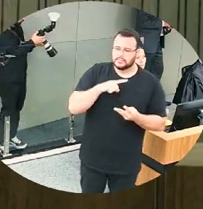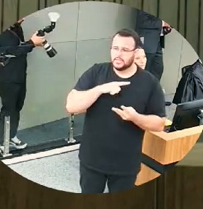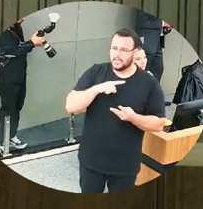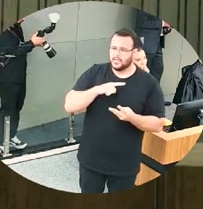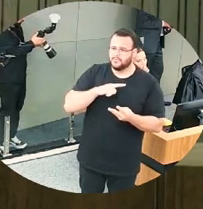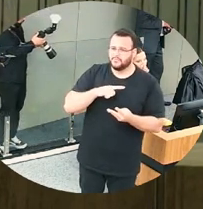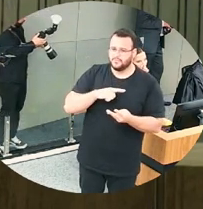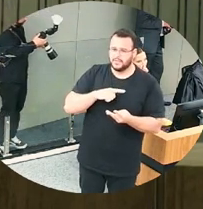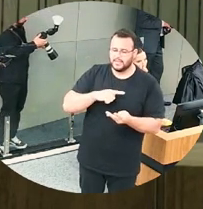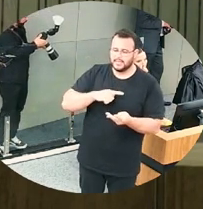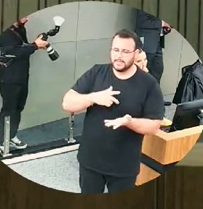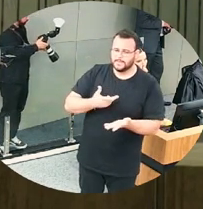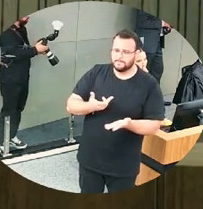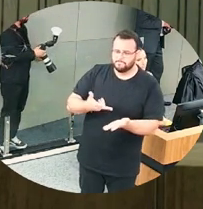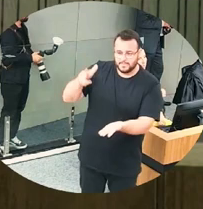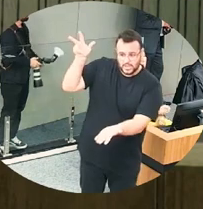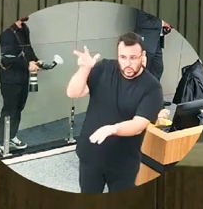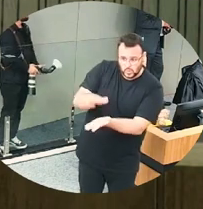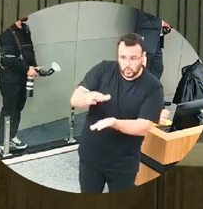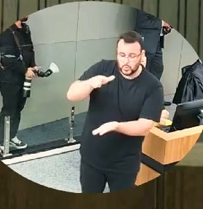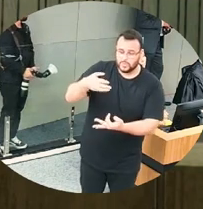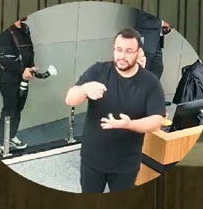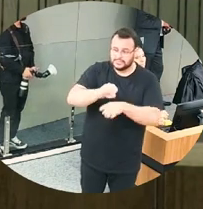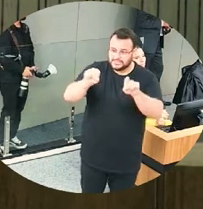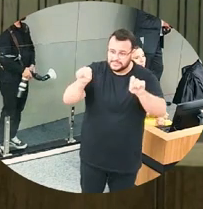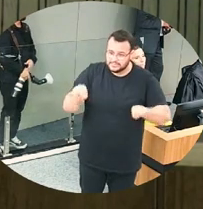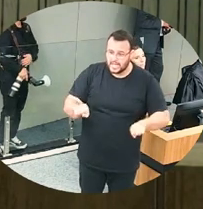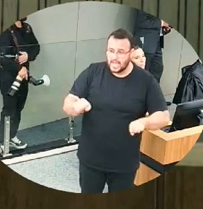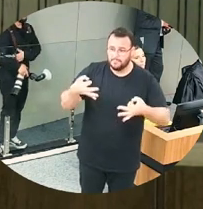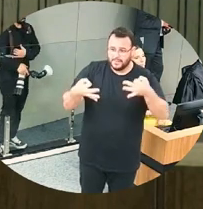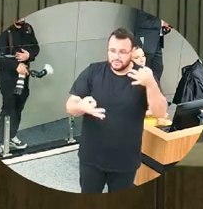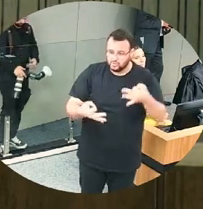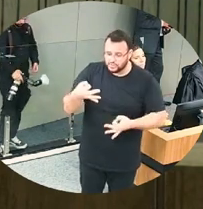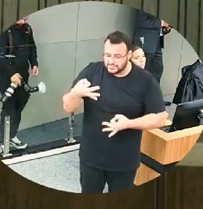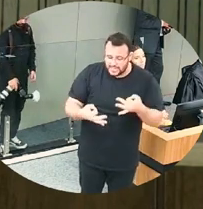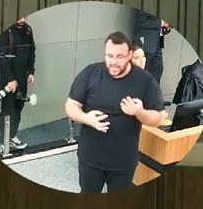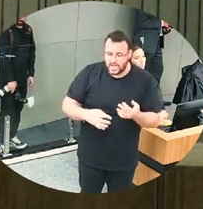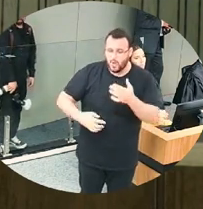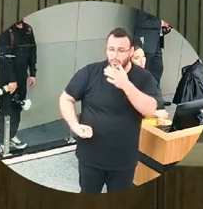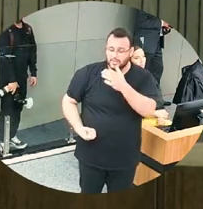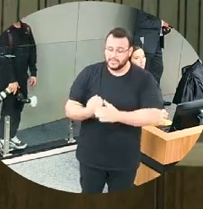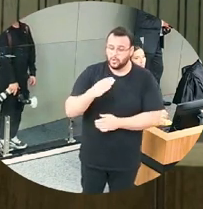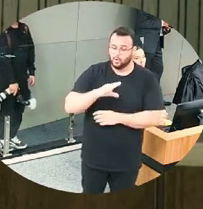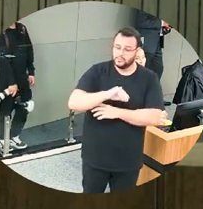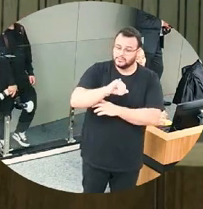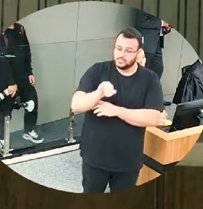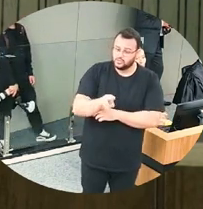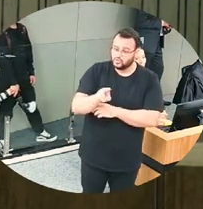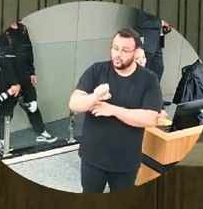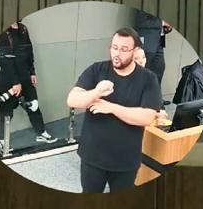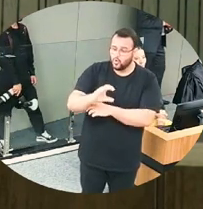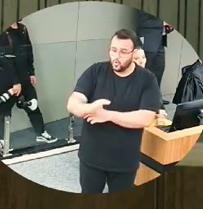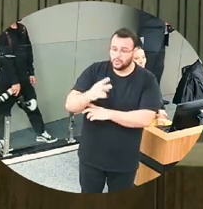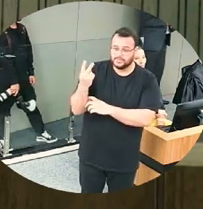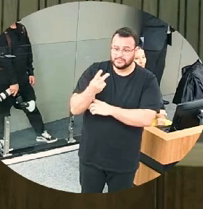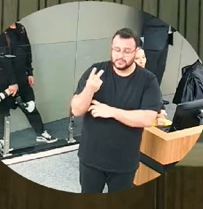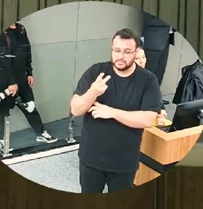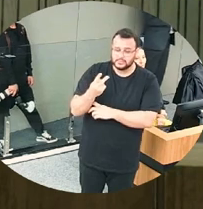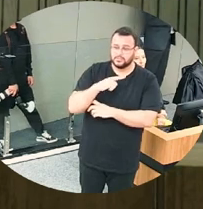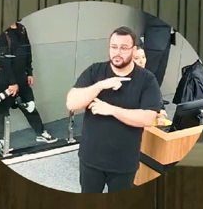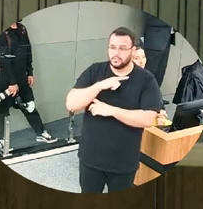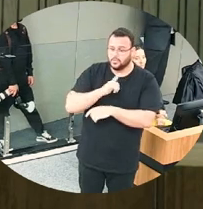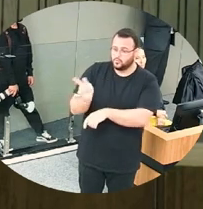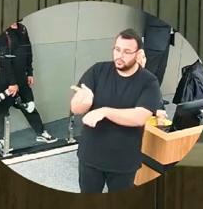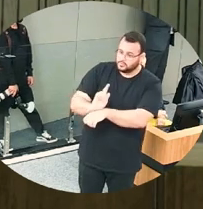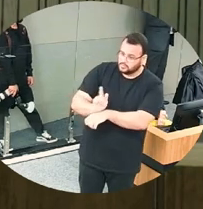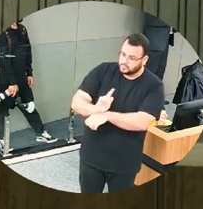homologação de sistemas judiciais vinculantes com cj1 criamos o cjus de segundo lugal uma divisão de gerenciamento